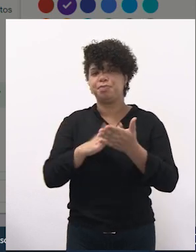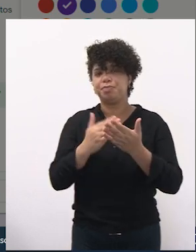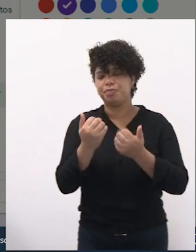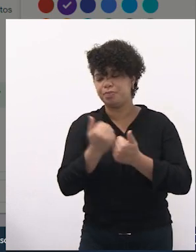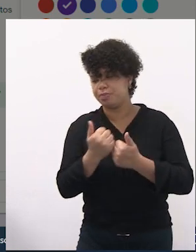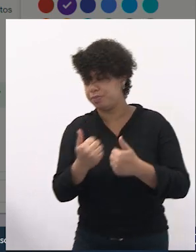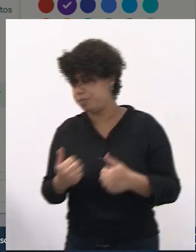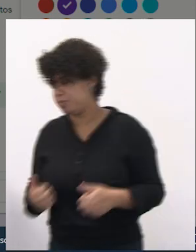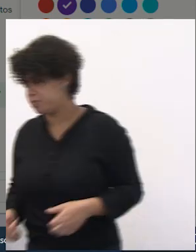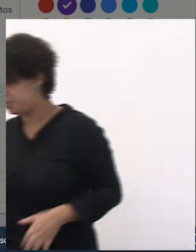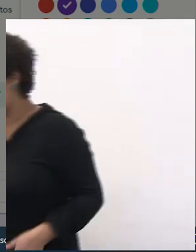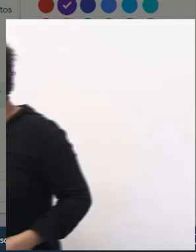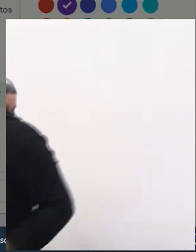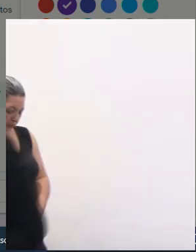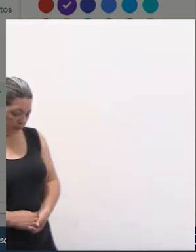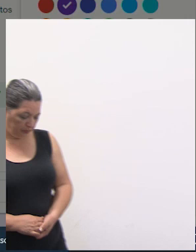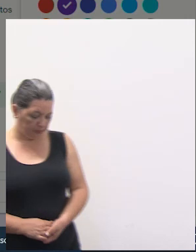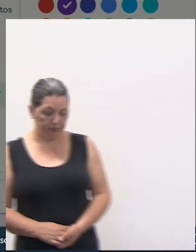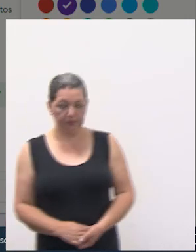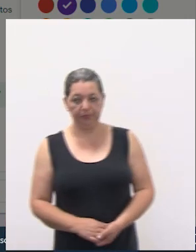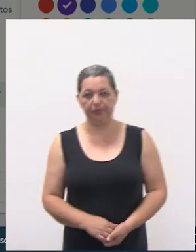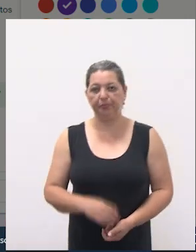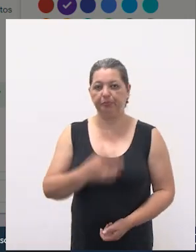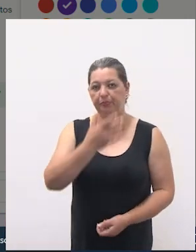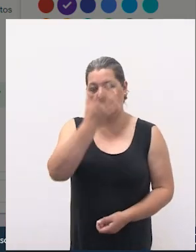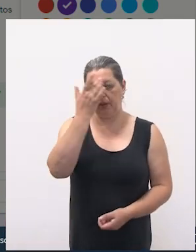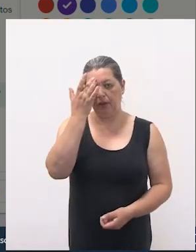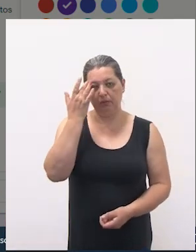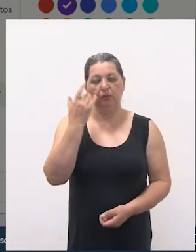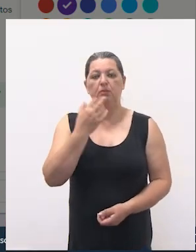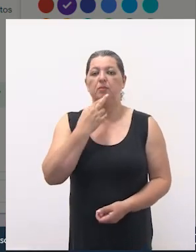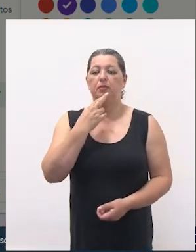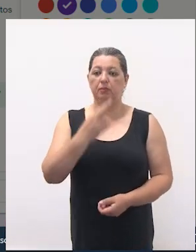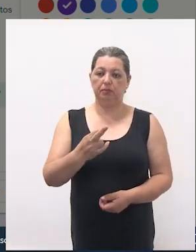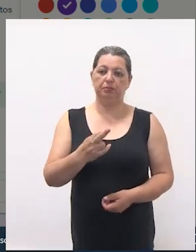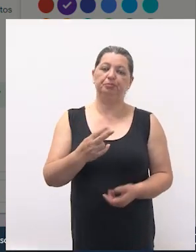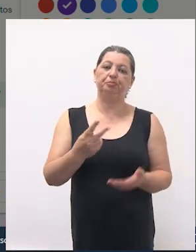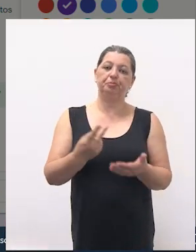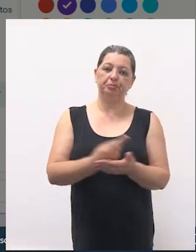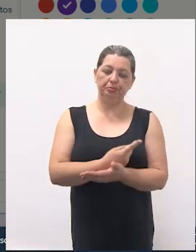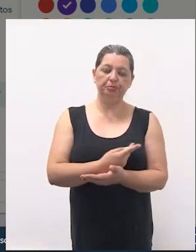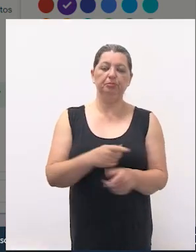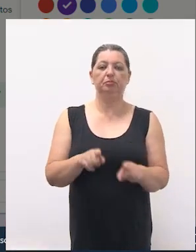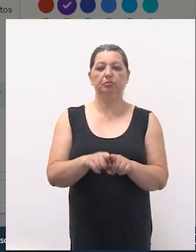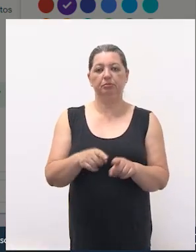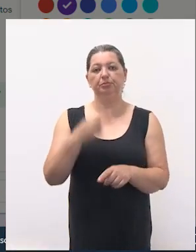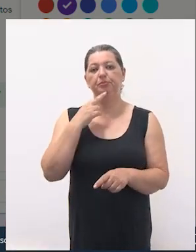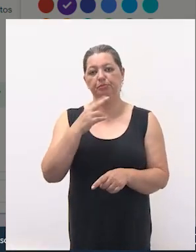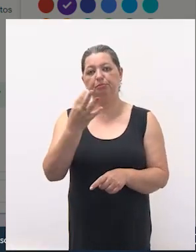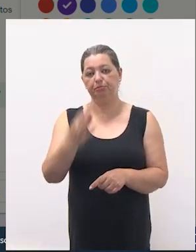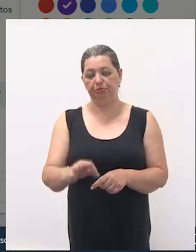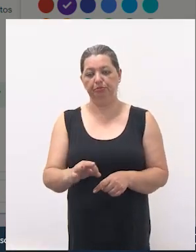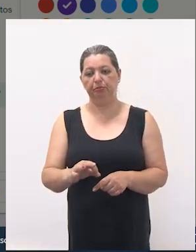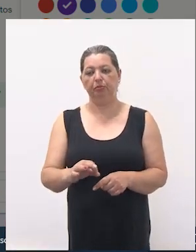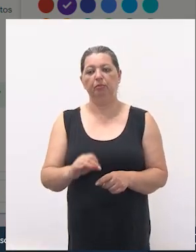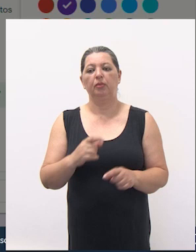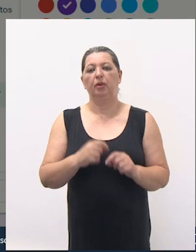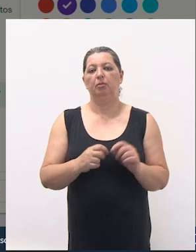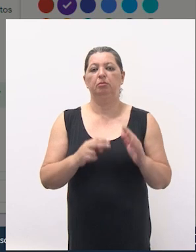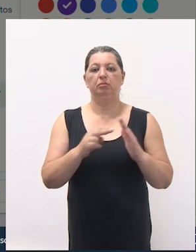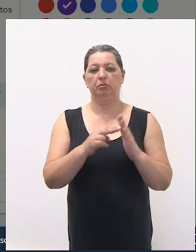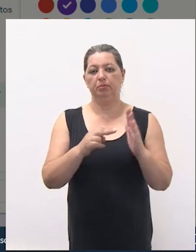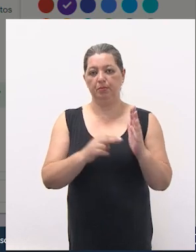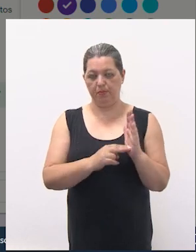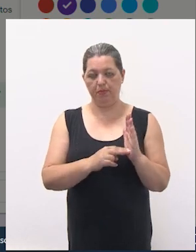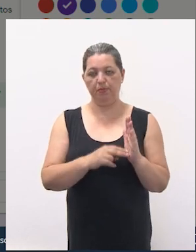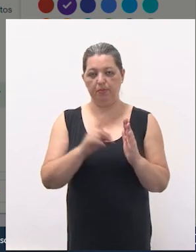que responderem podem ver as perguntas erradas, as respostas corretas e os valores. Então aí